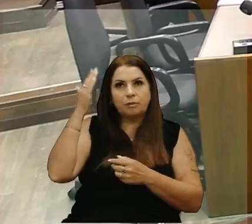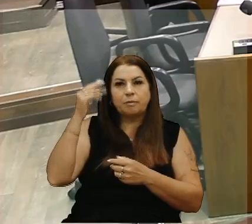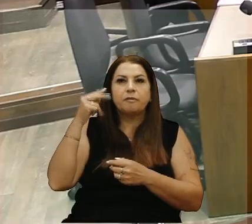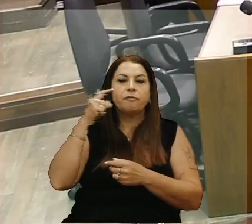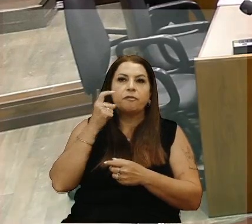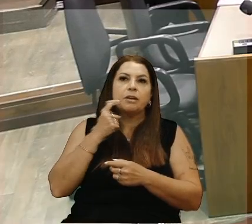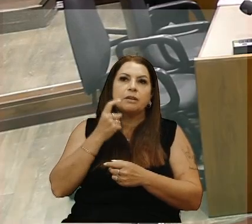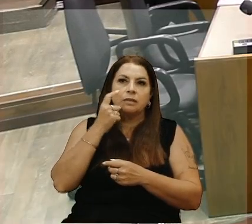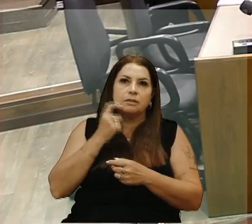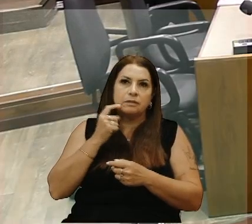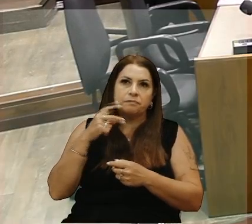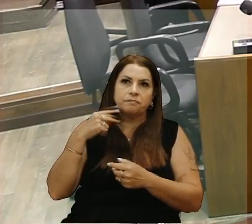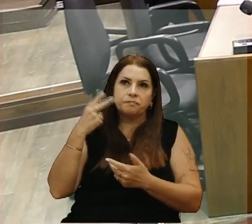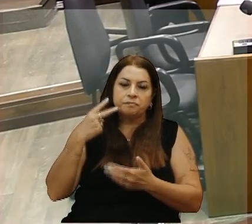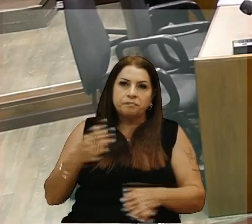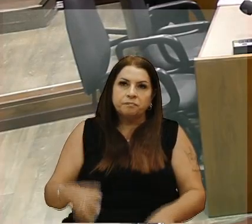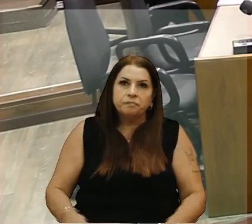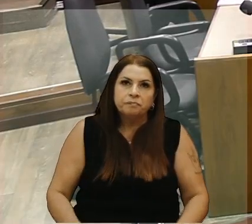Petrini.